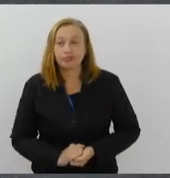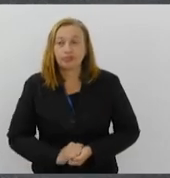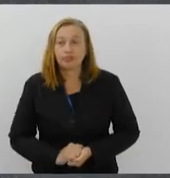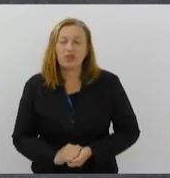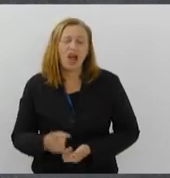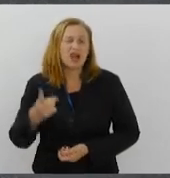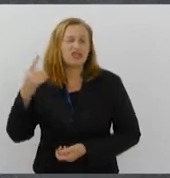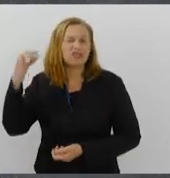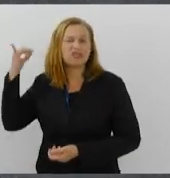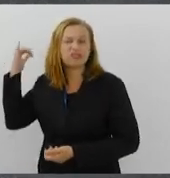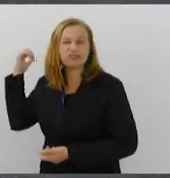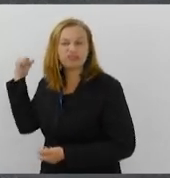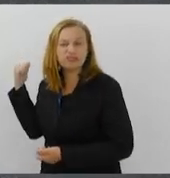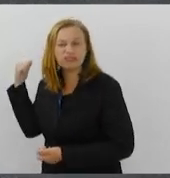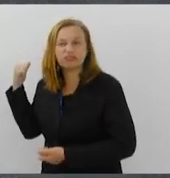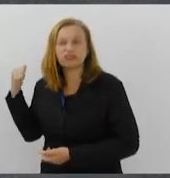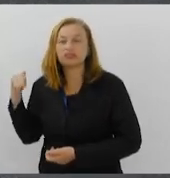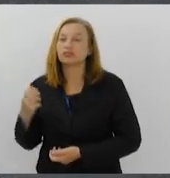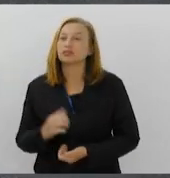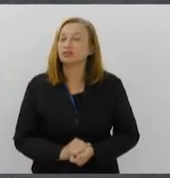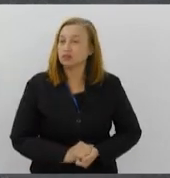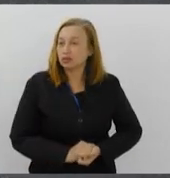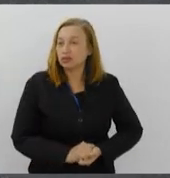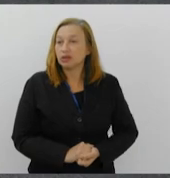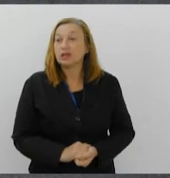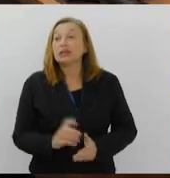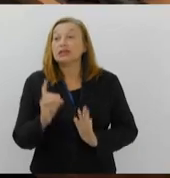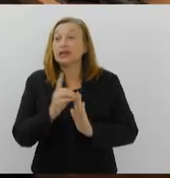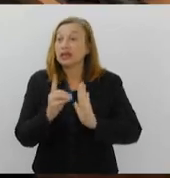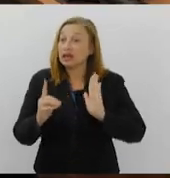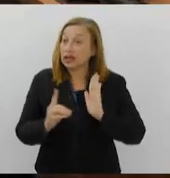dias atrás, baixou um ato, um decreto,